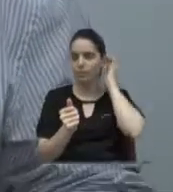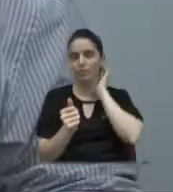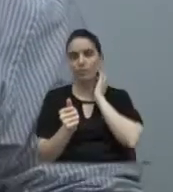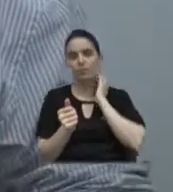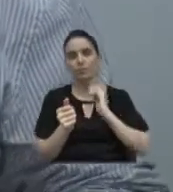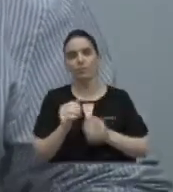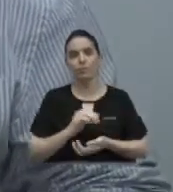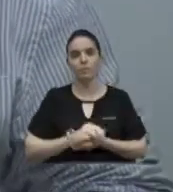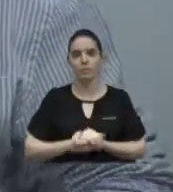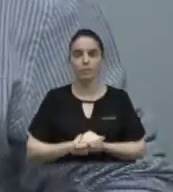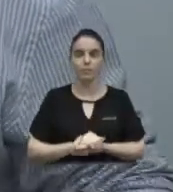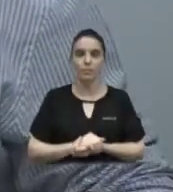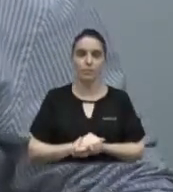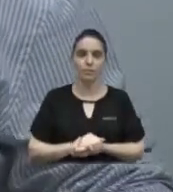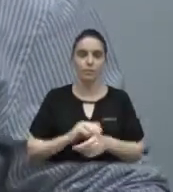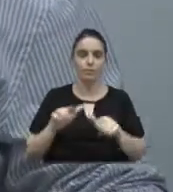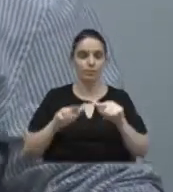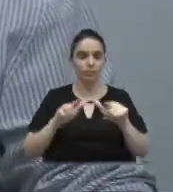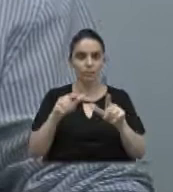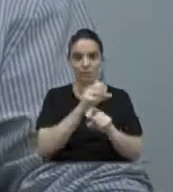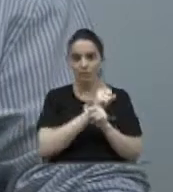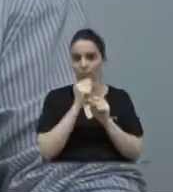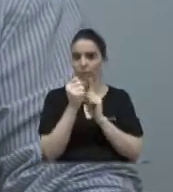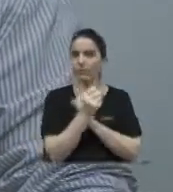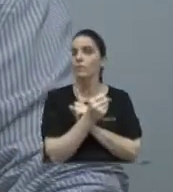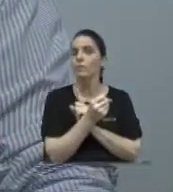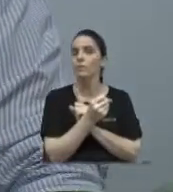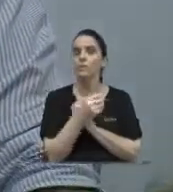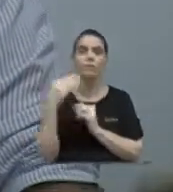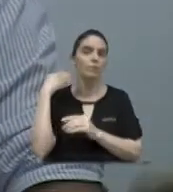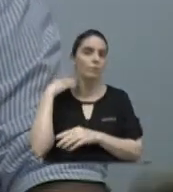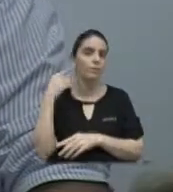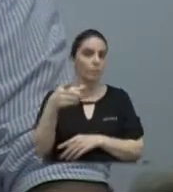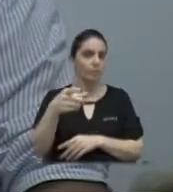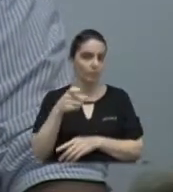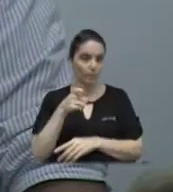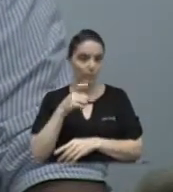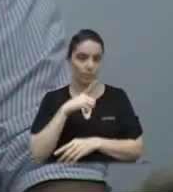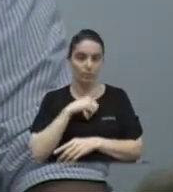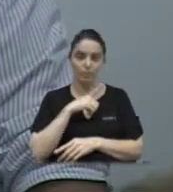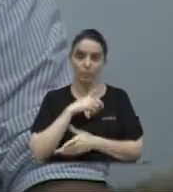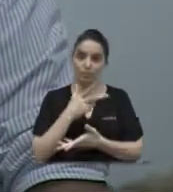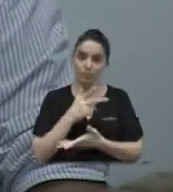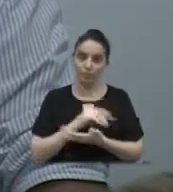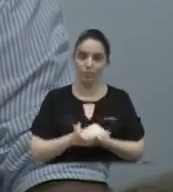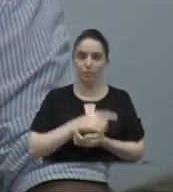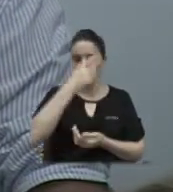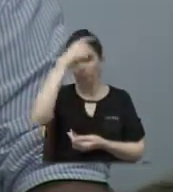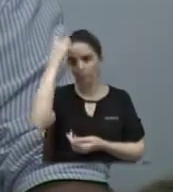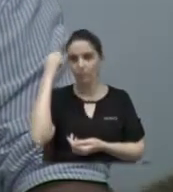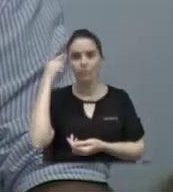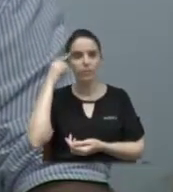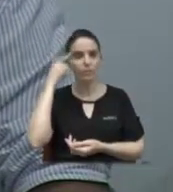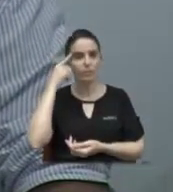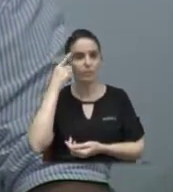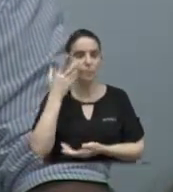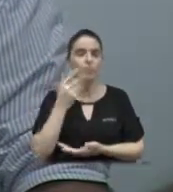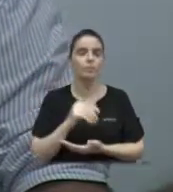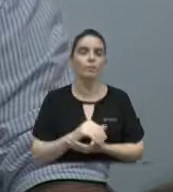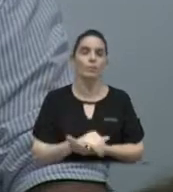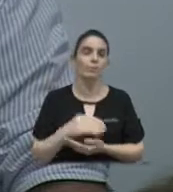esses trabalhos sociais que a Caixa desenvolve. Eu quero, hoje, cada vez mais os